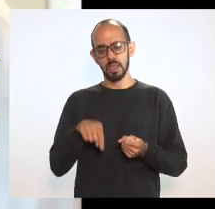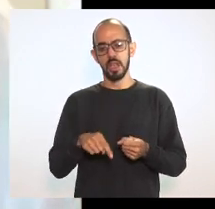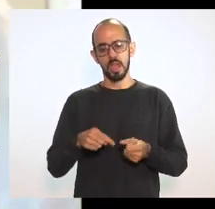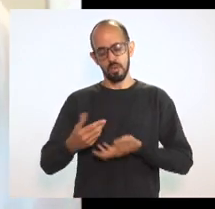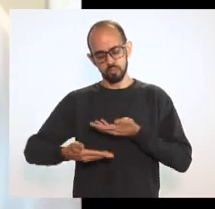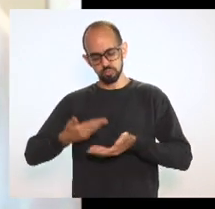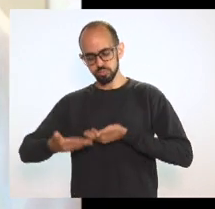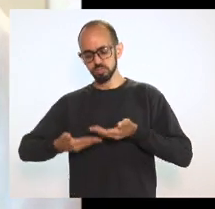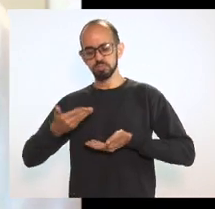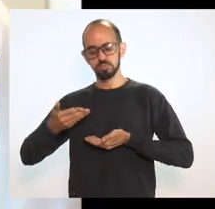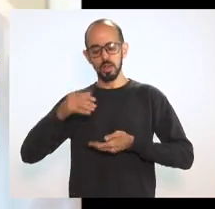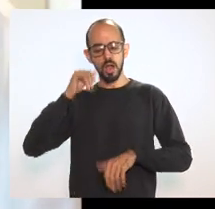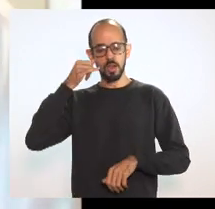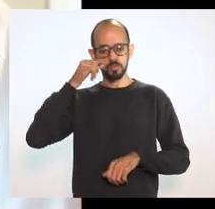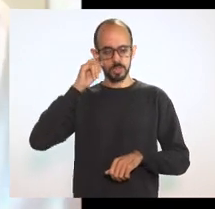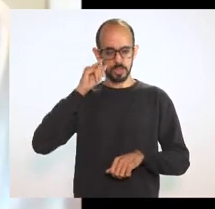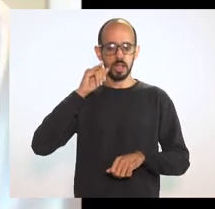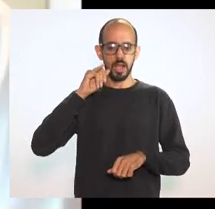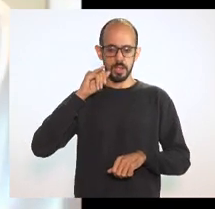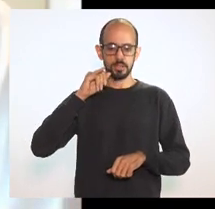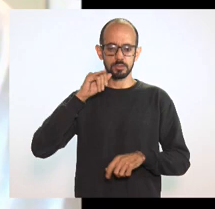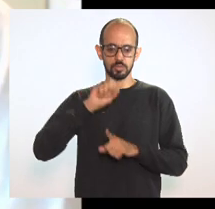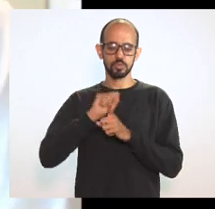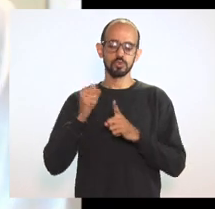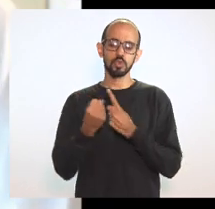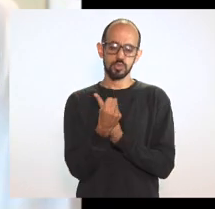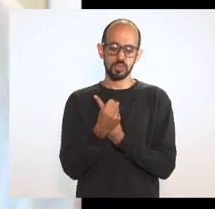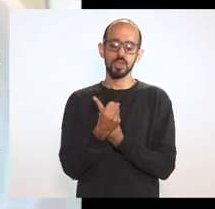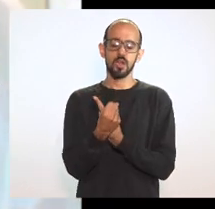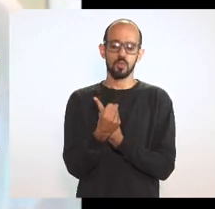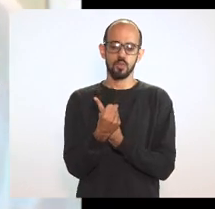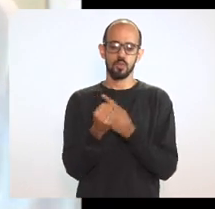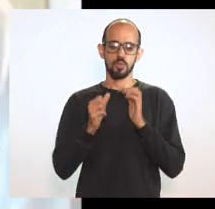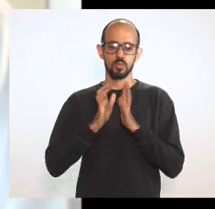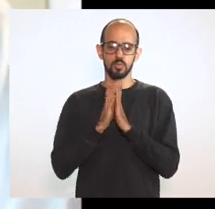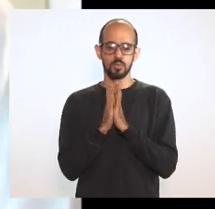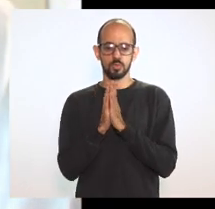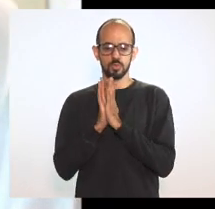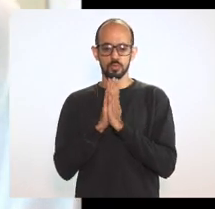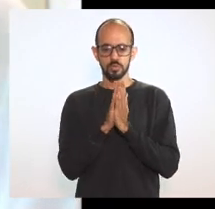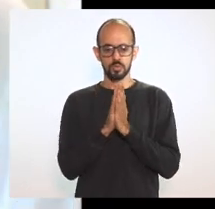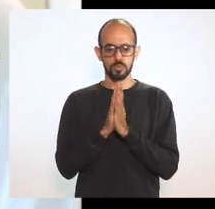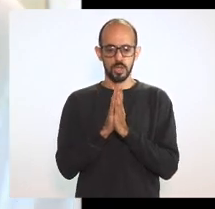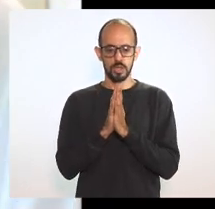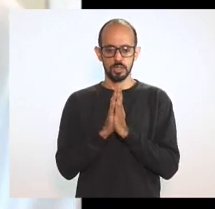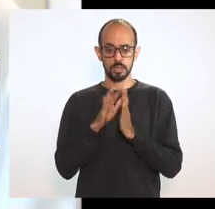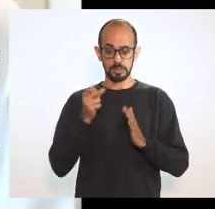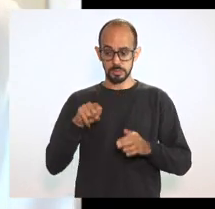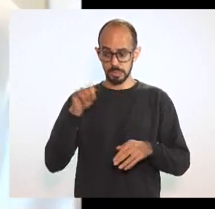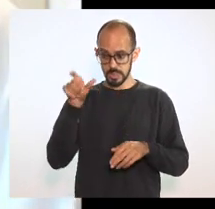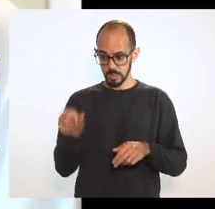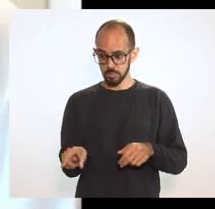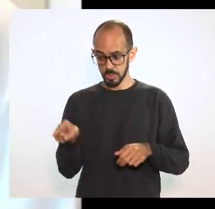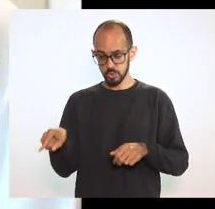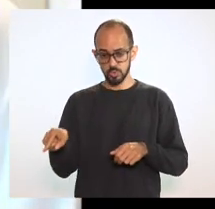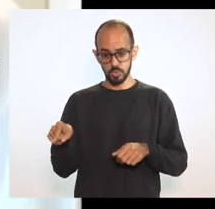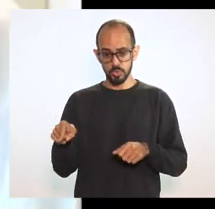Se essas pessoas, é só observar o próprio comportamento dos deputados, a maioria dos que defendem essa linha vão para o plenário sem